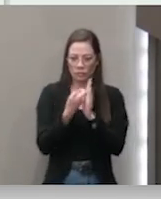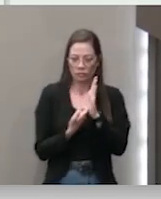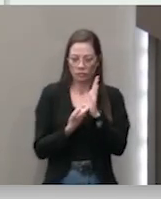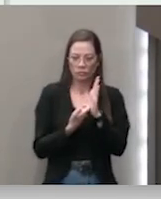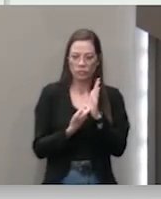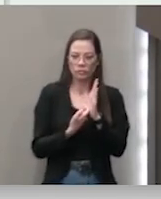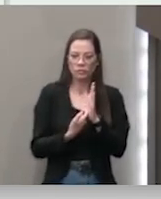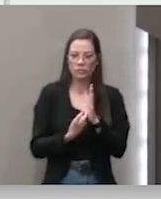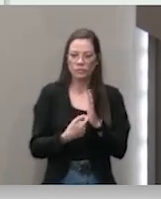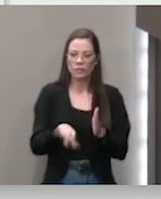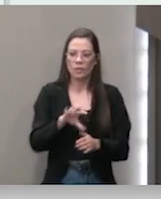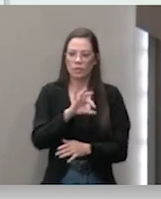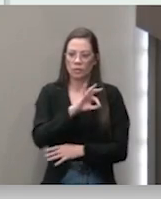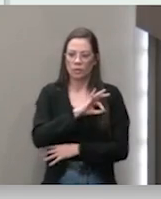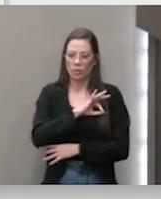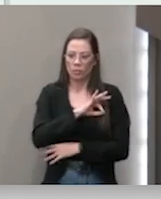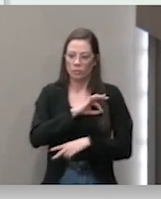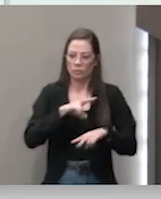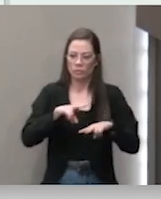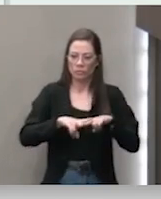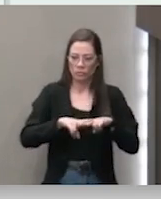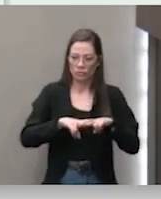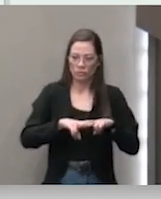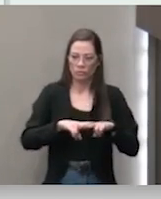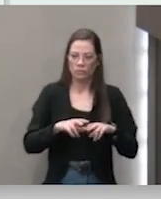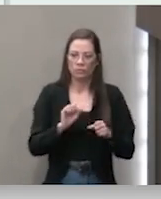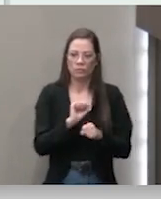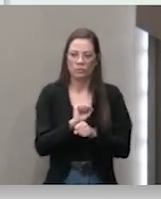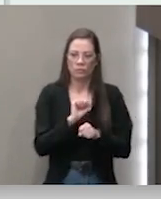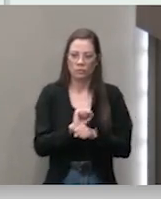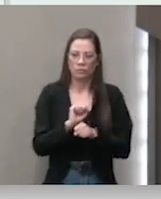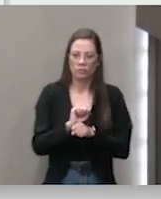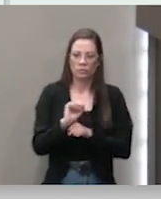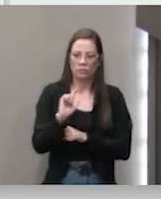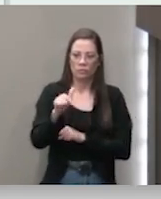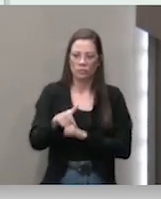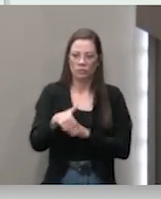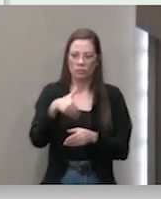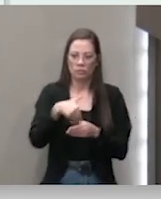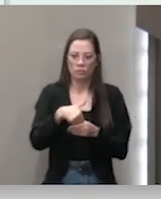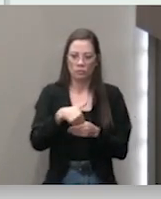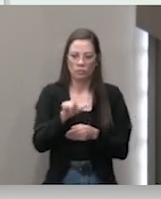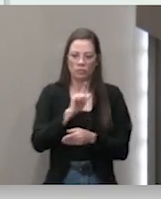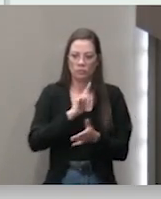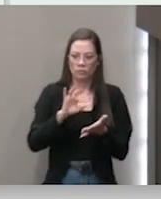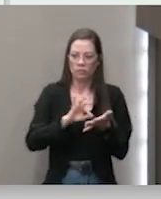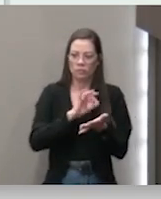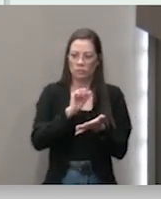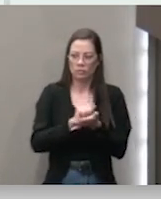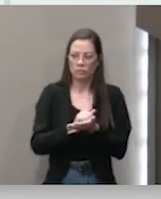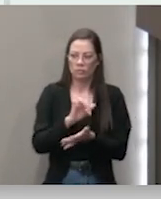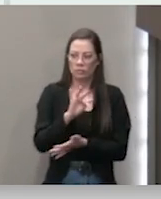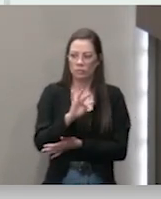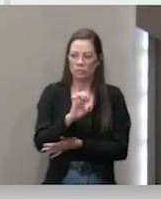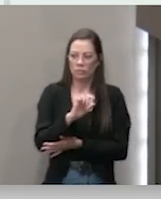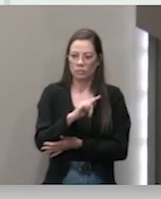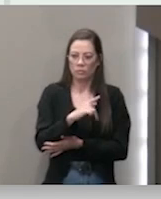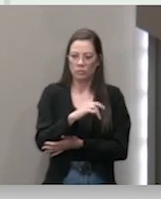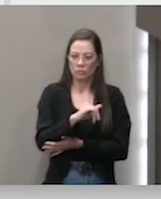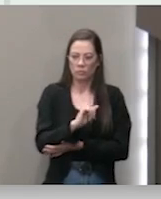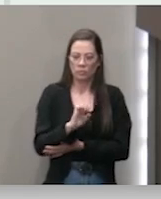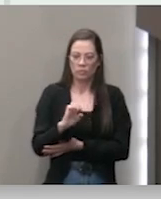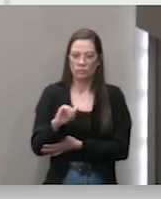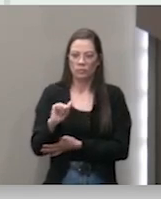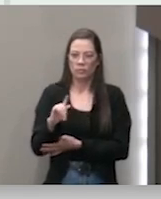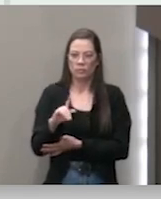Polícia Penal, aí com aguarda o chamamento, qual teremos uma votação hoje. Temos inscrito Felipe Favareto, Douglas Pereto, Ada